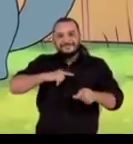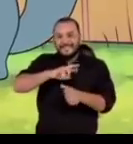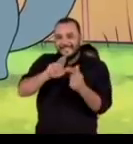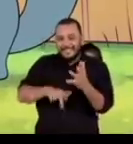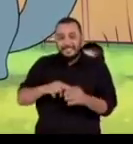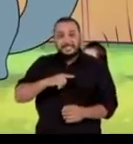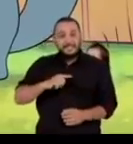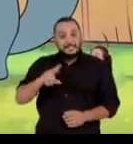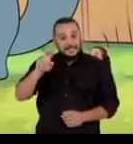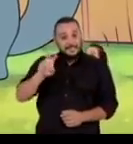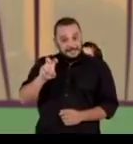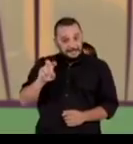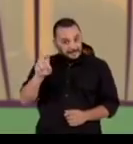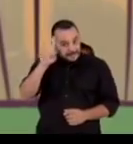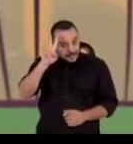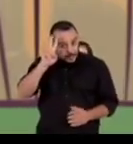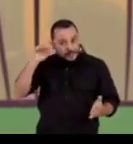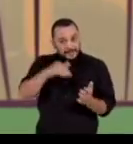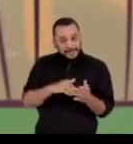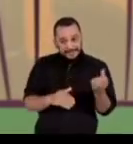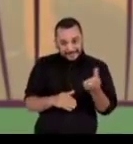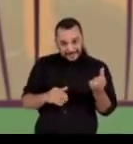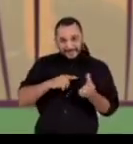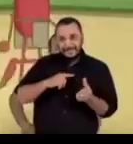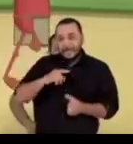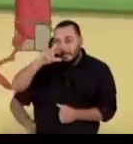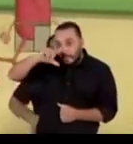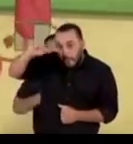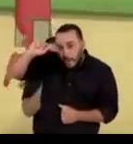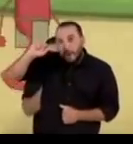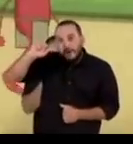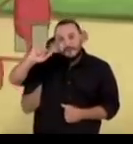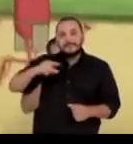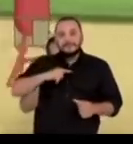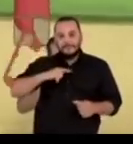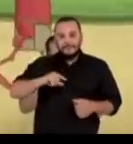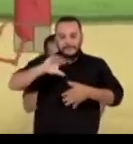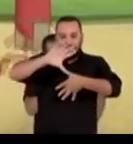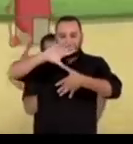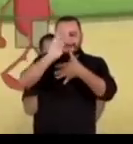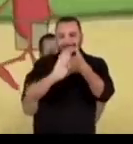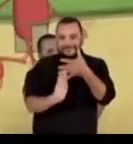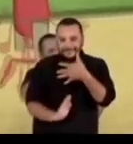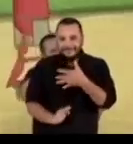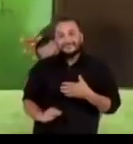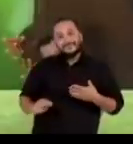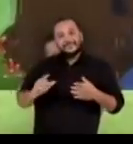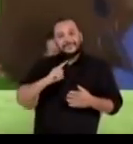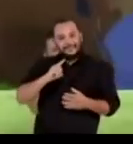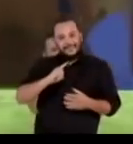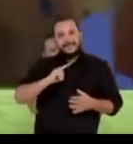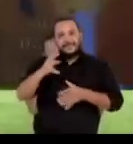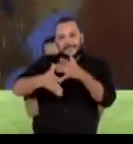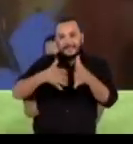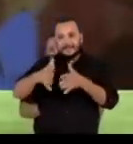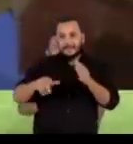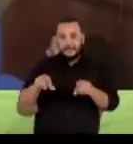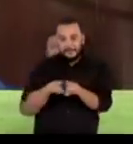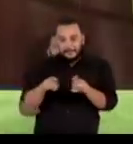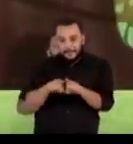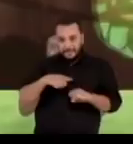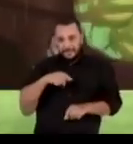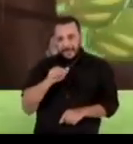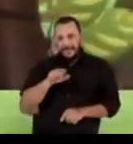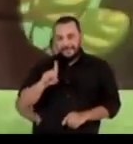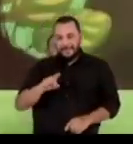5 programas nacionais queridos dos pequenos, como Boris e Rufus e Tordesilhas, já contam com a janela de Libras e audiodescrição. Quem